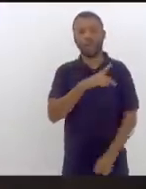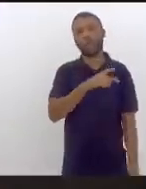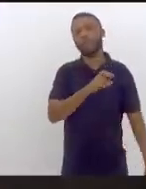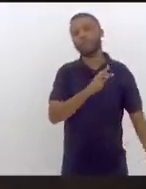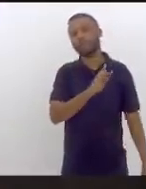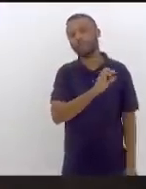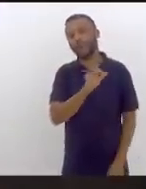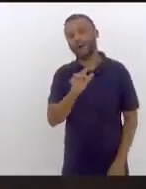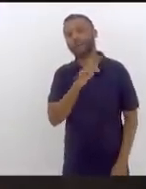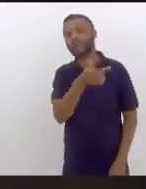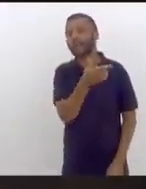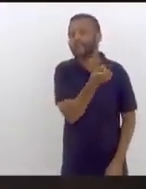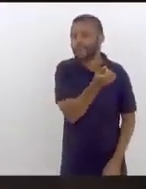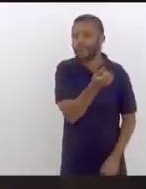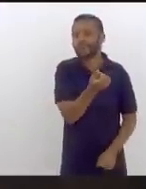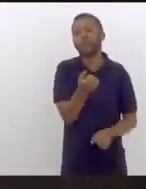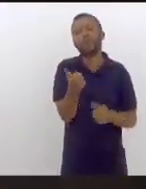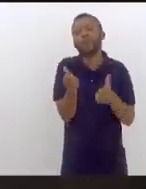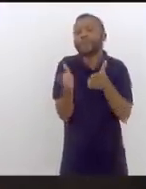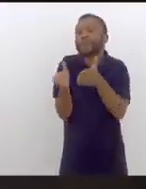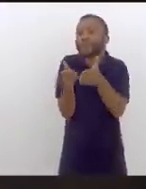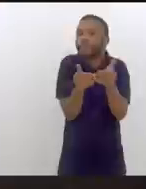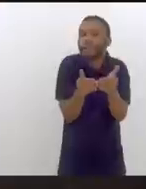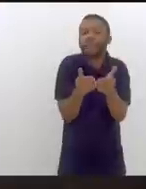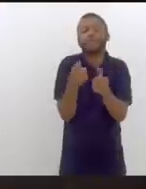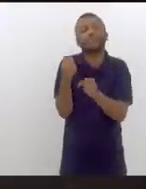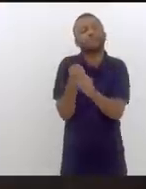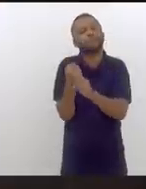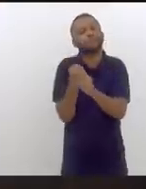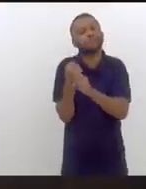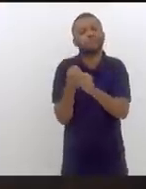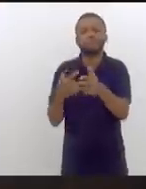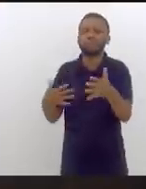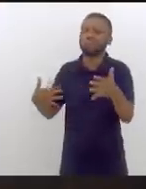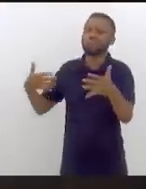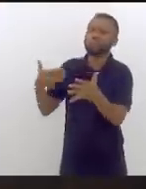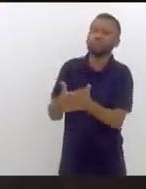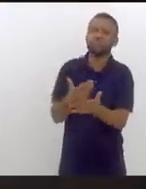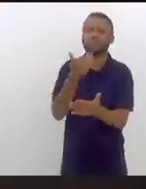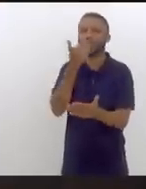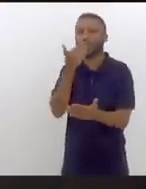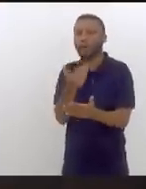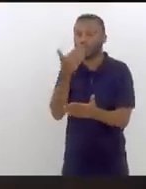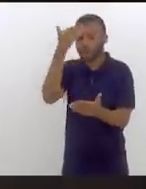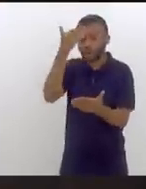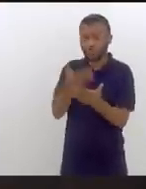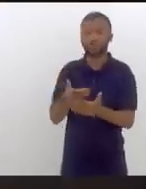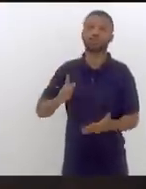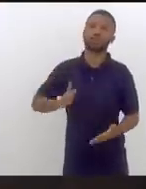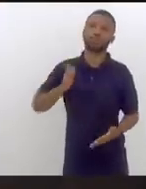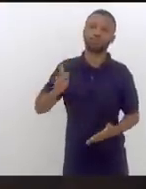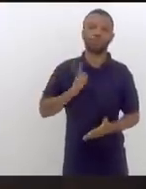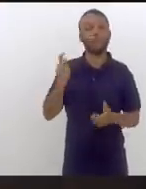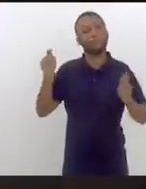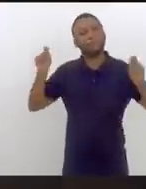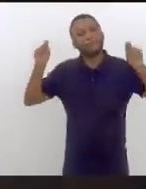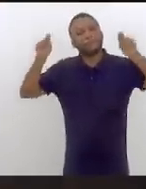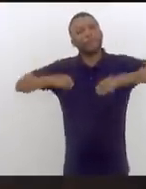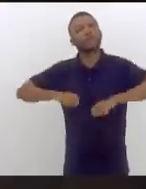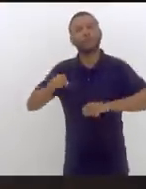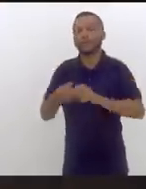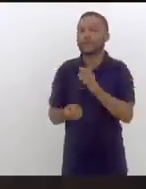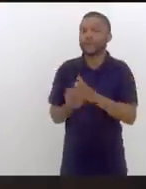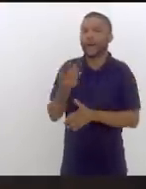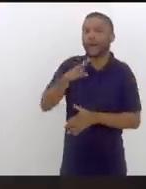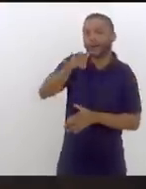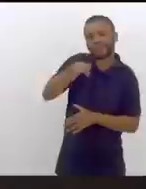demanda de décadas que a gente bate nisso e pede e eu acredito até que poderia o gestor poderia implementar